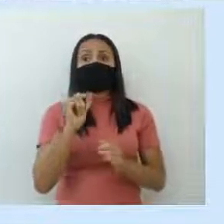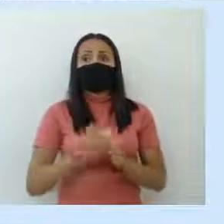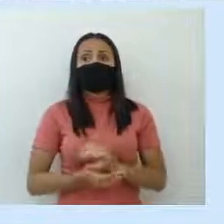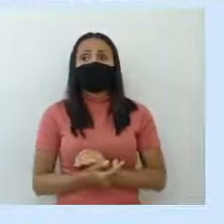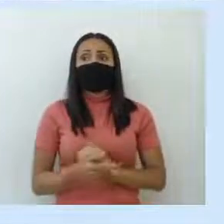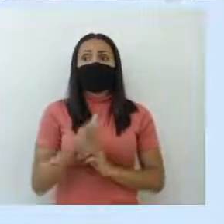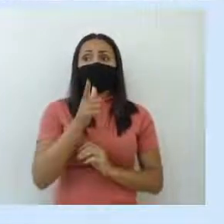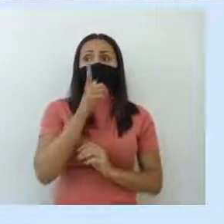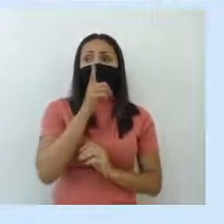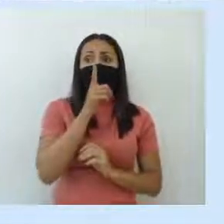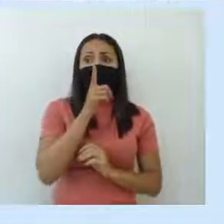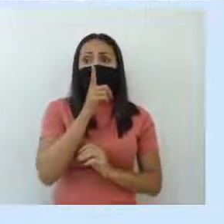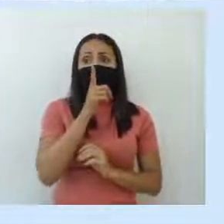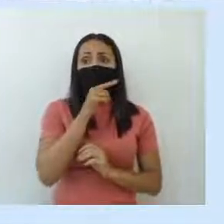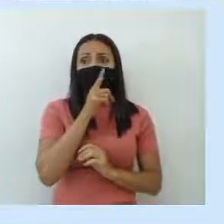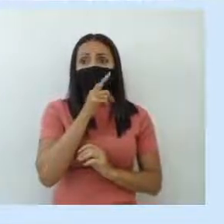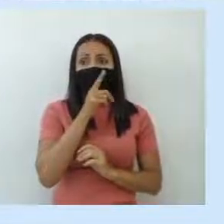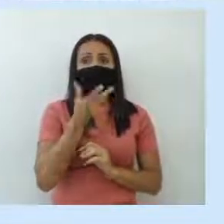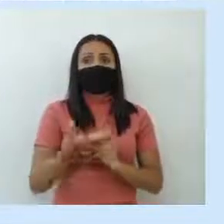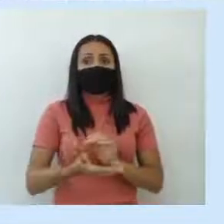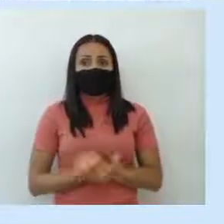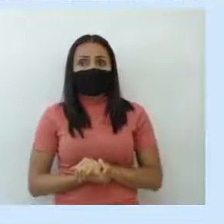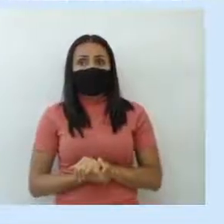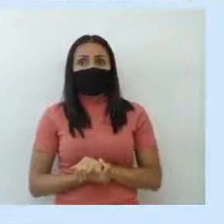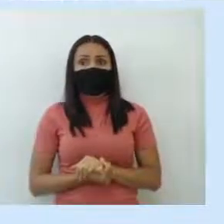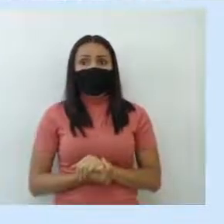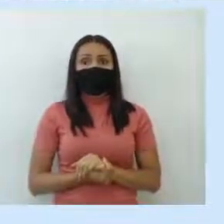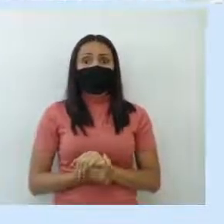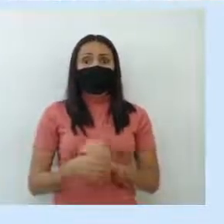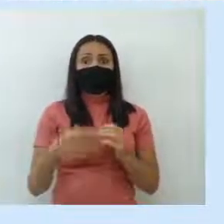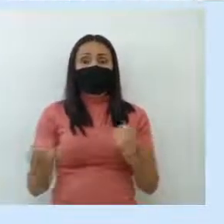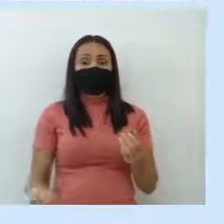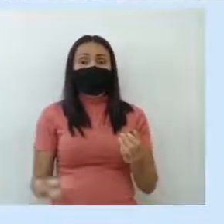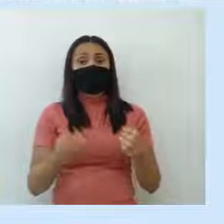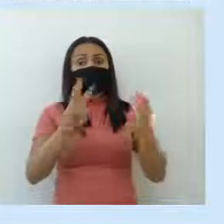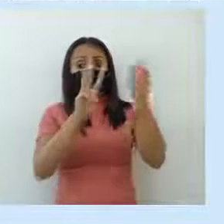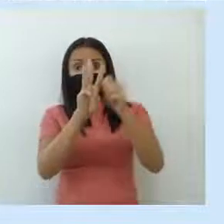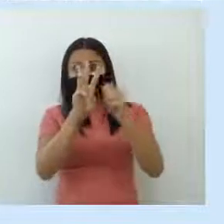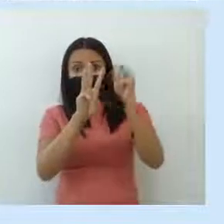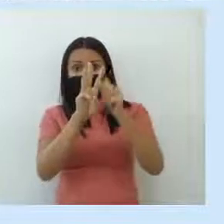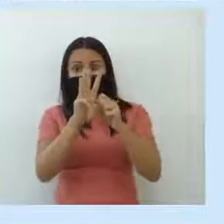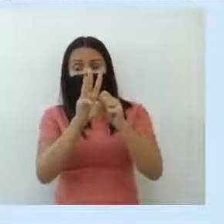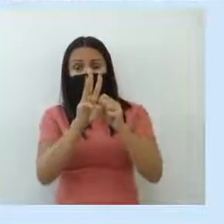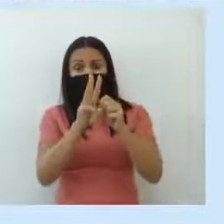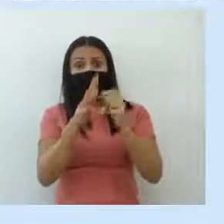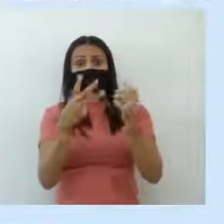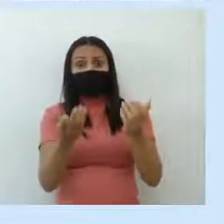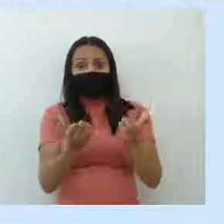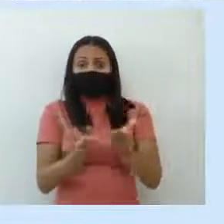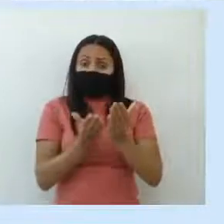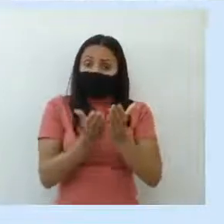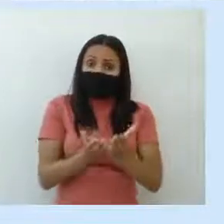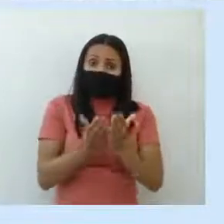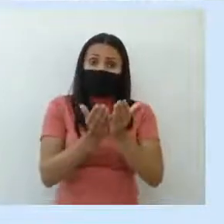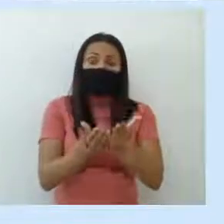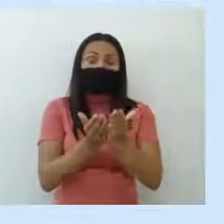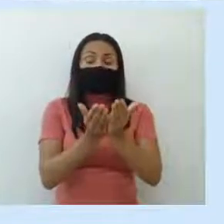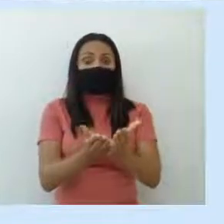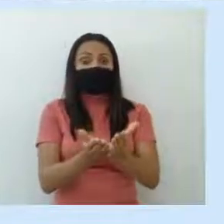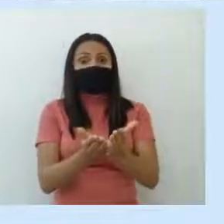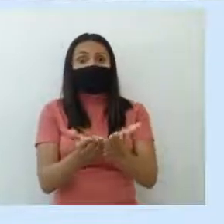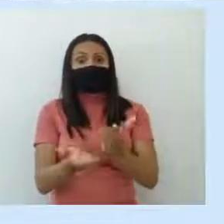água e os alimentos e água potável. Então imagine 3 meses transportando uma carga de seres